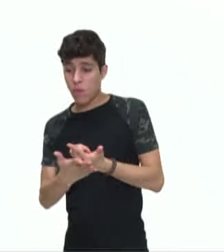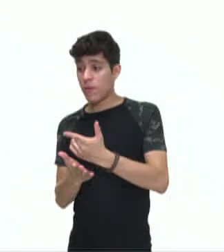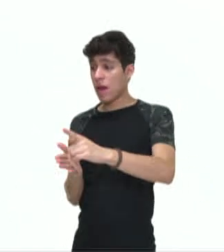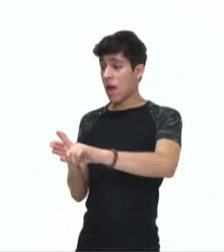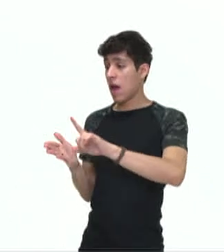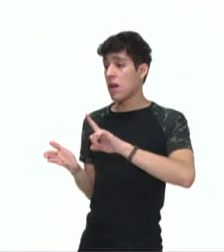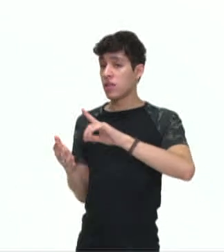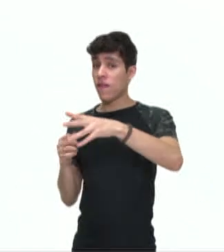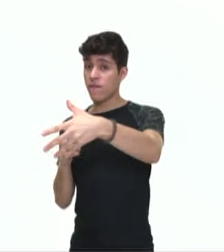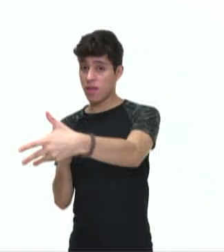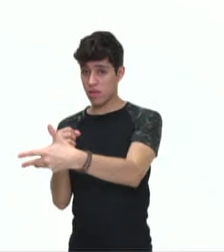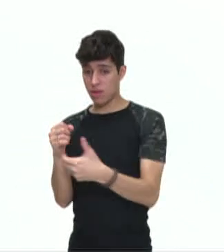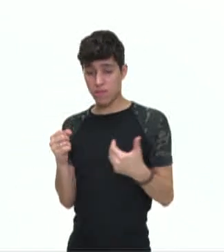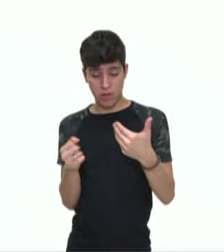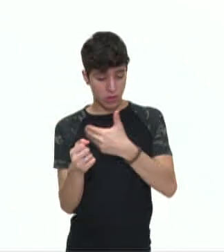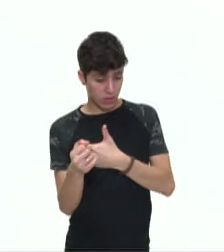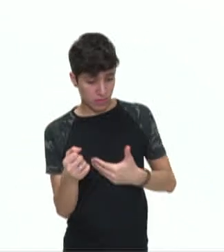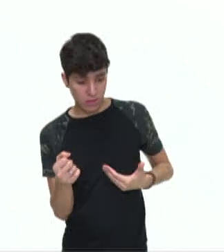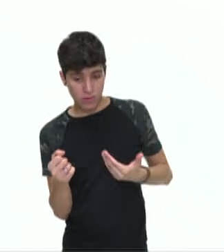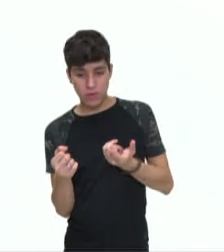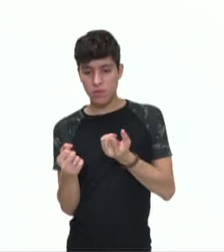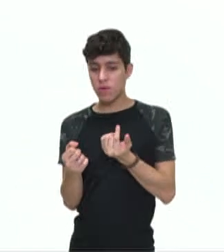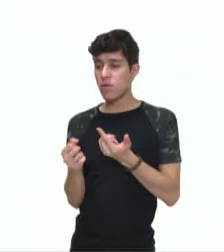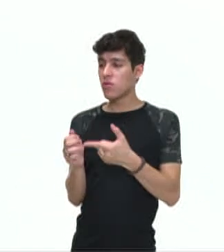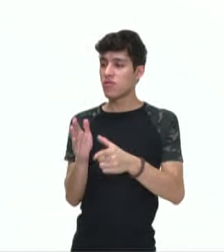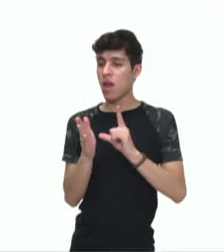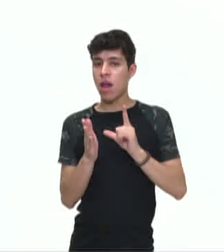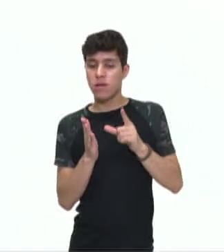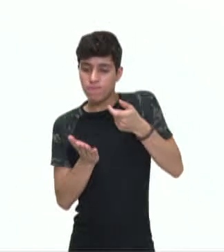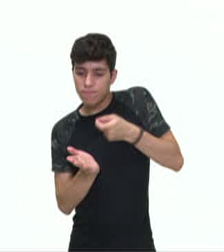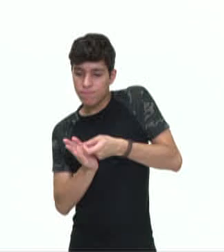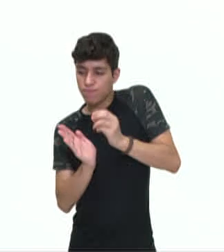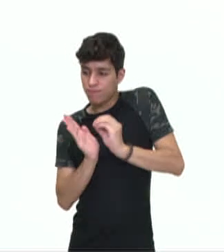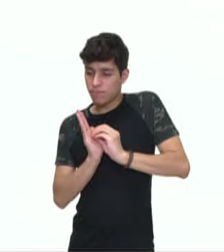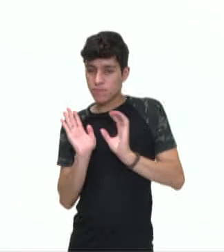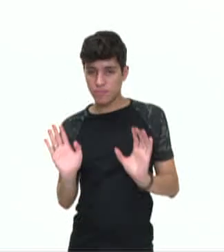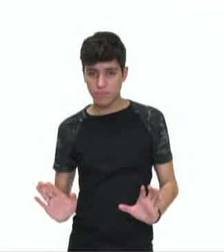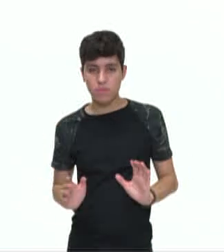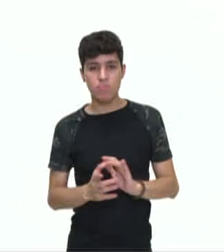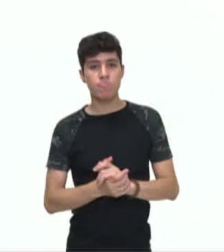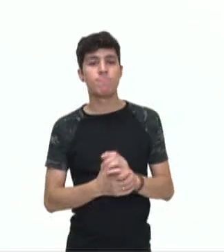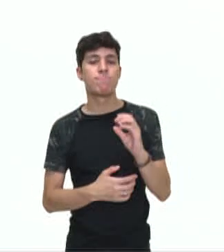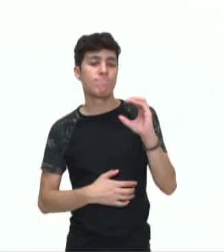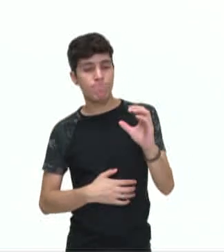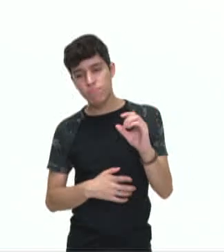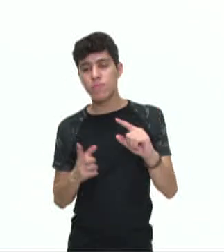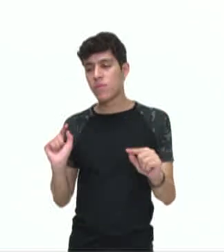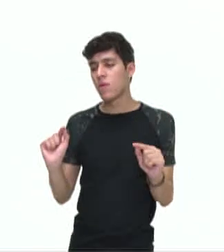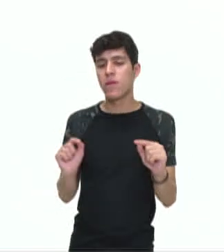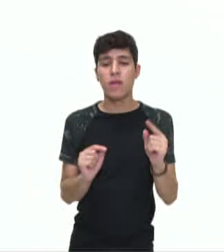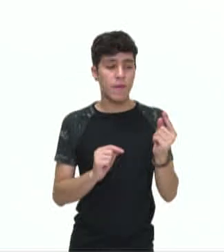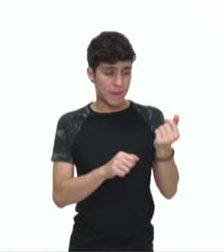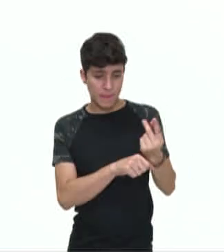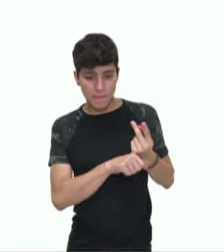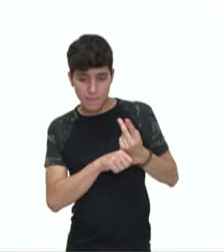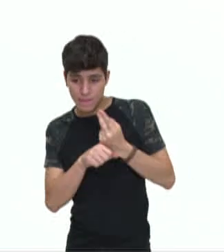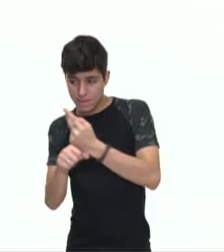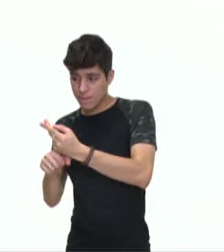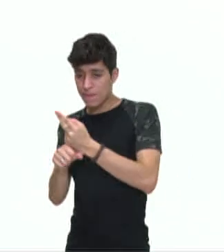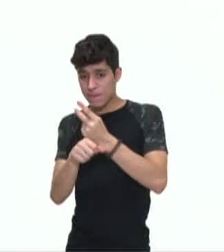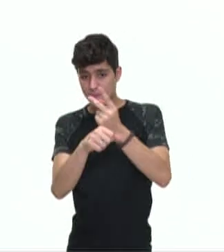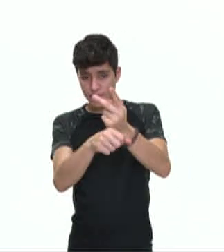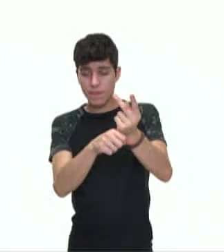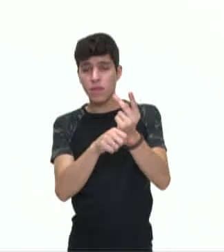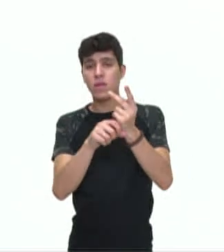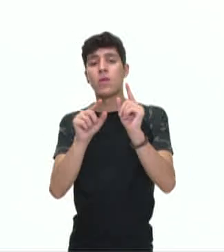da safra pelo governo por um preço já pré-fixado. Letra C, o fornecimento de empréstimo aos governos